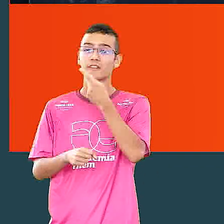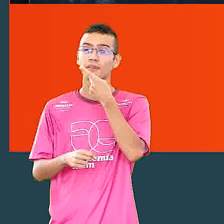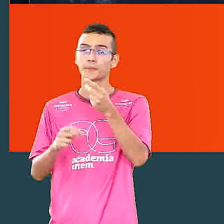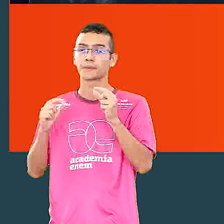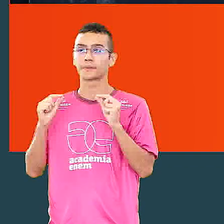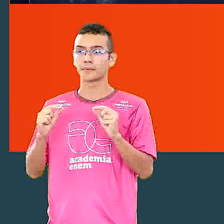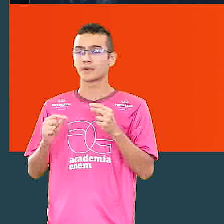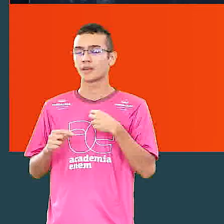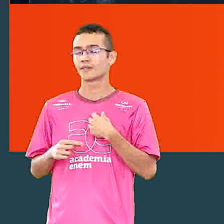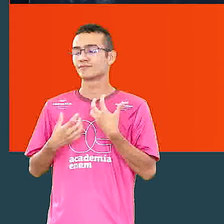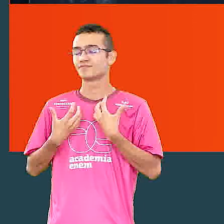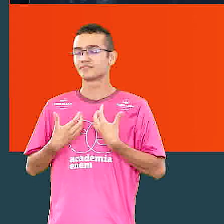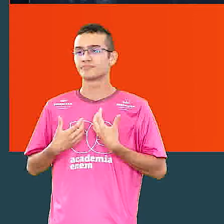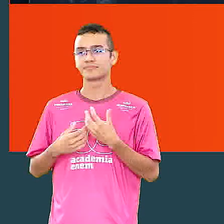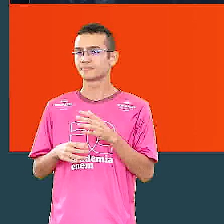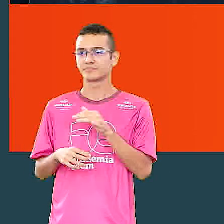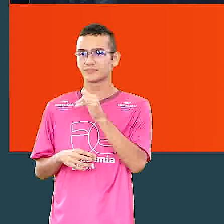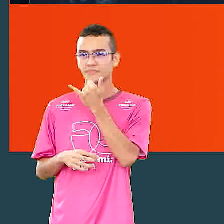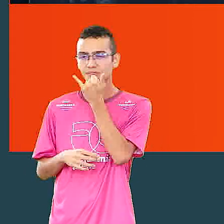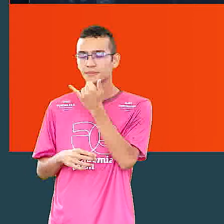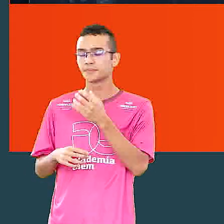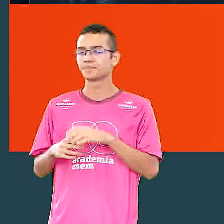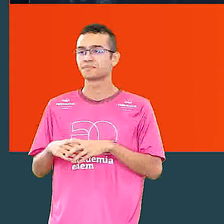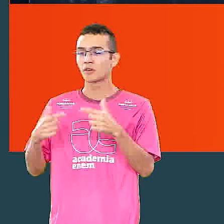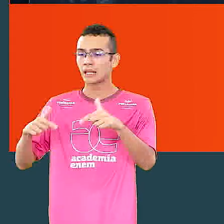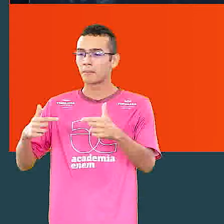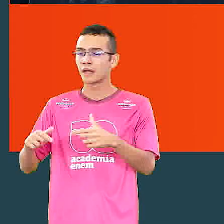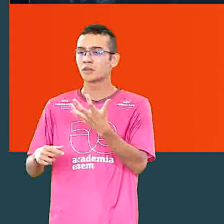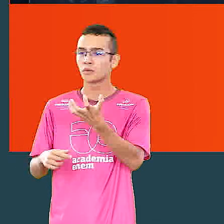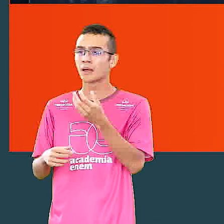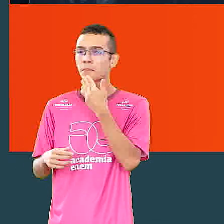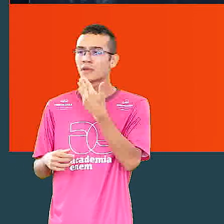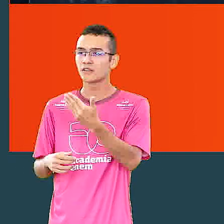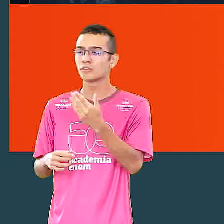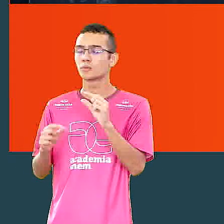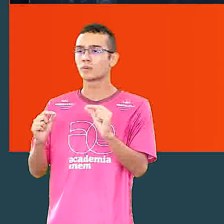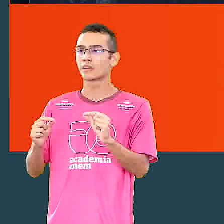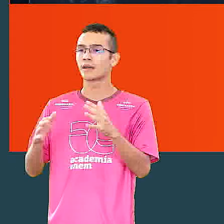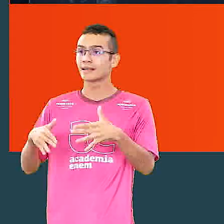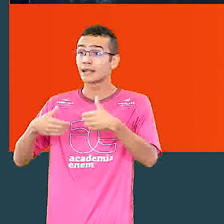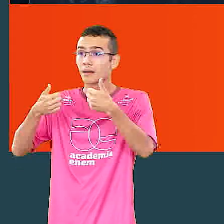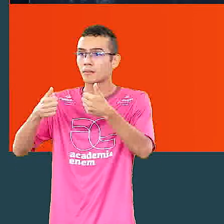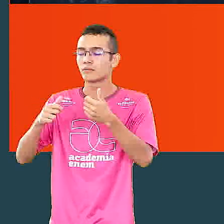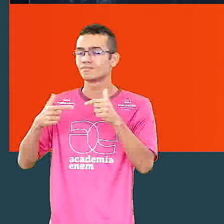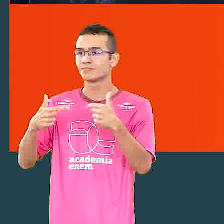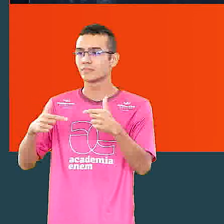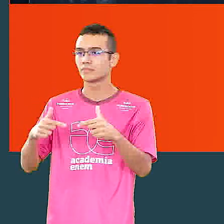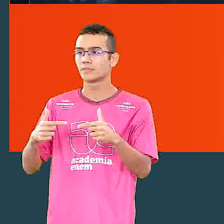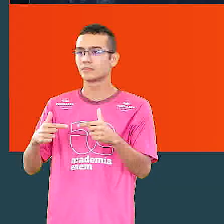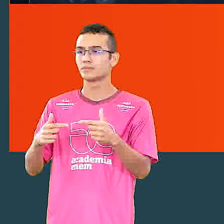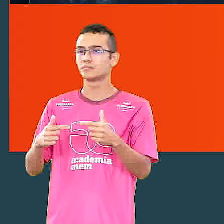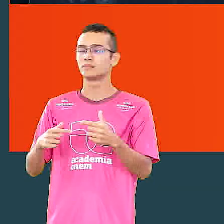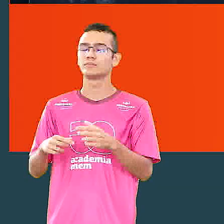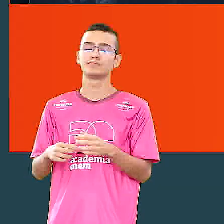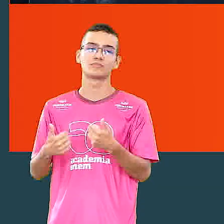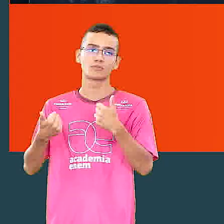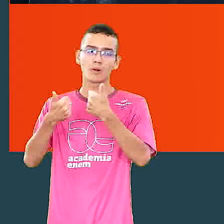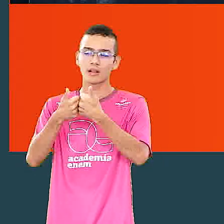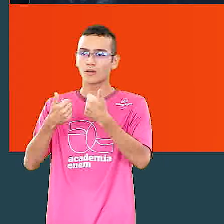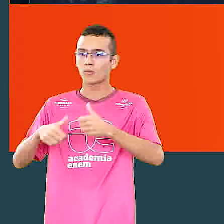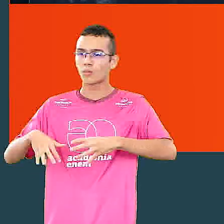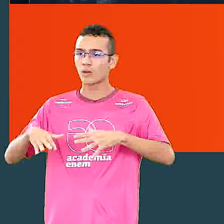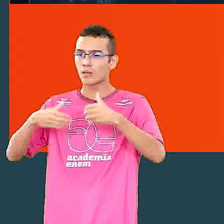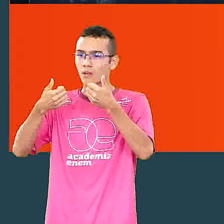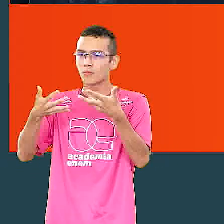trabalho. Nunca que o trabalho dele vai conseguir melhorar. Nunca. Então é preciso que o trabalhador se organize. Foi isso que aconteceu aqui,